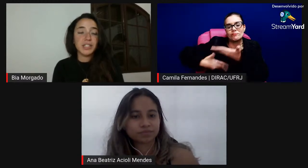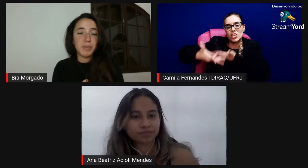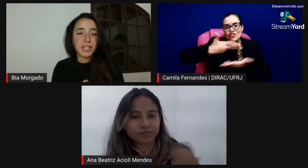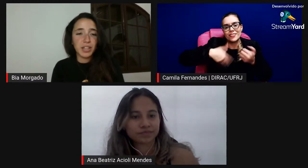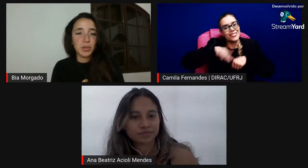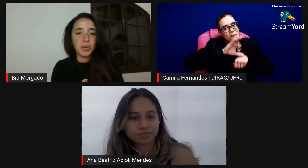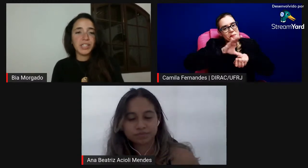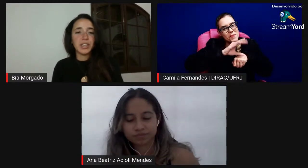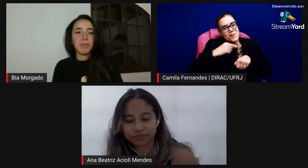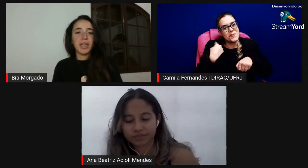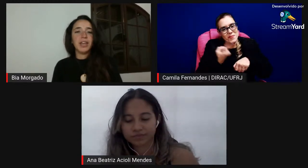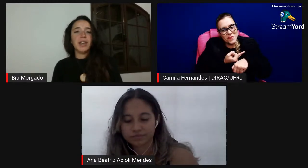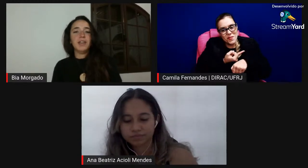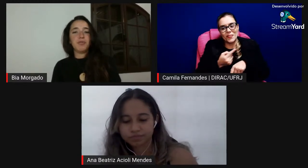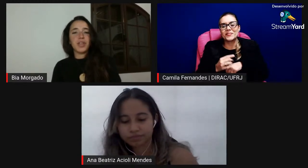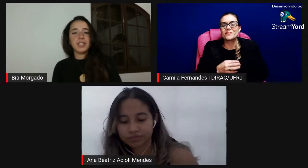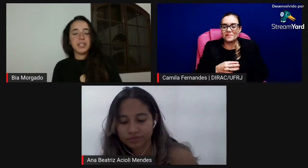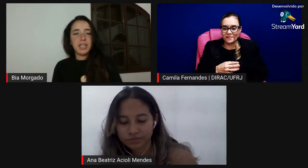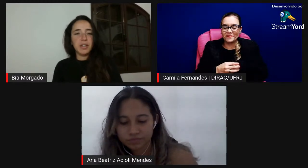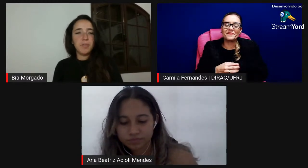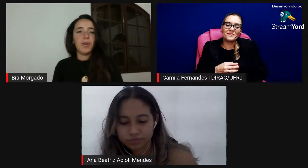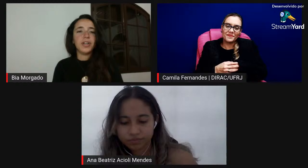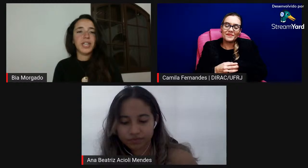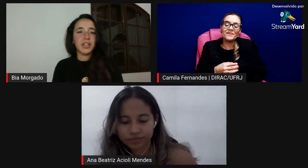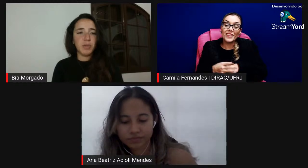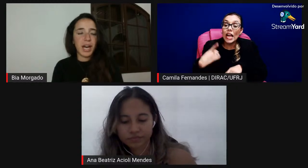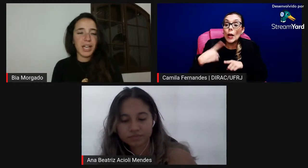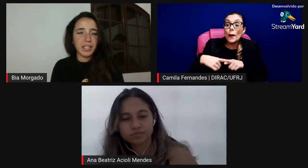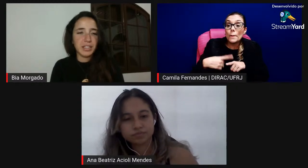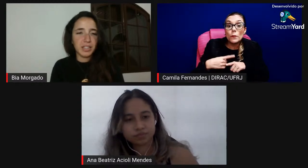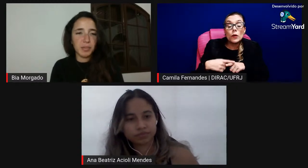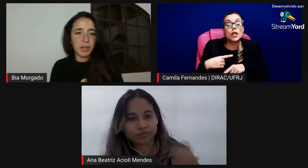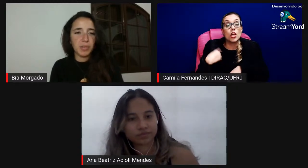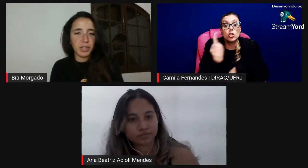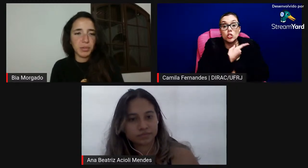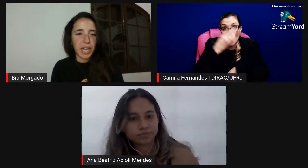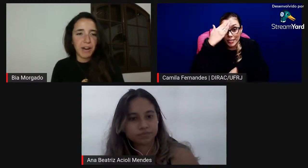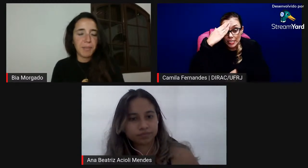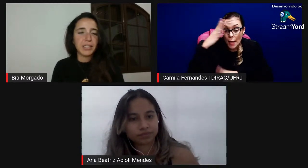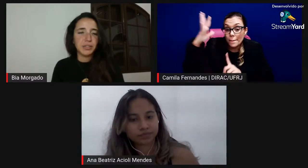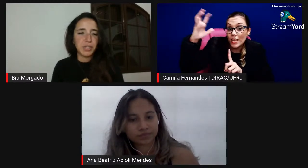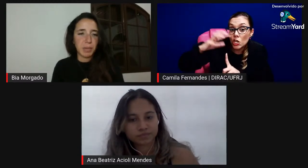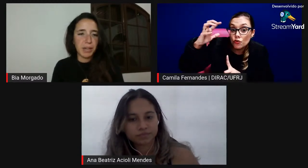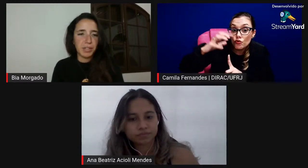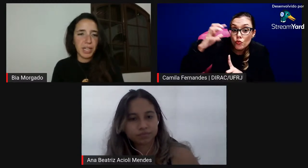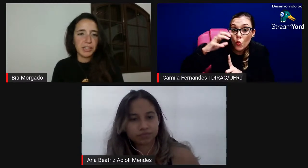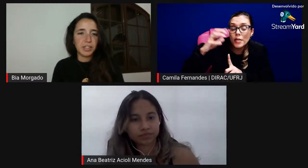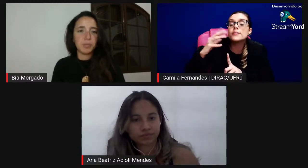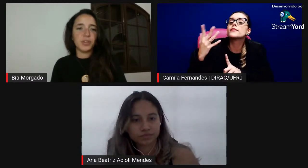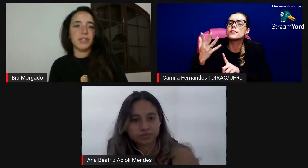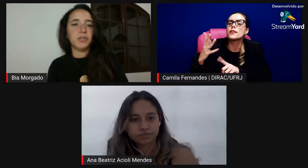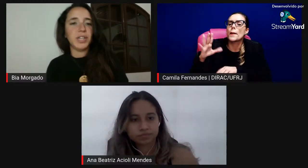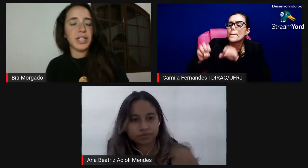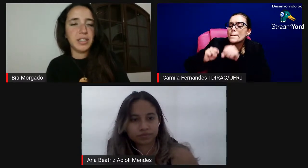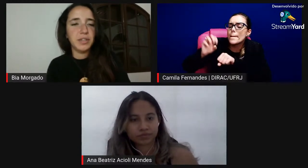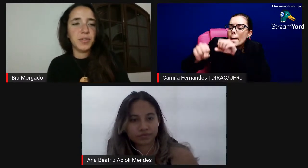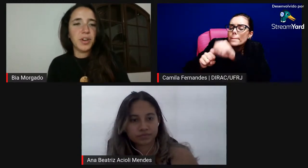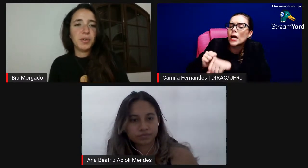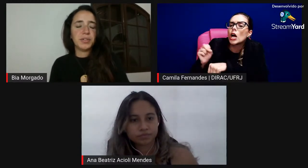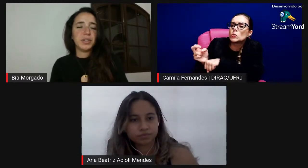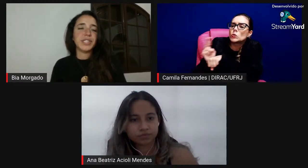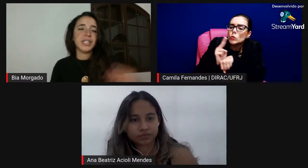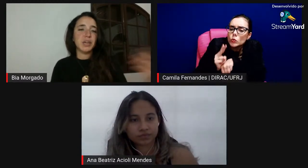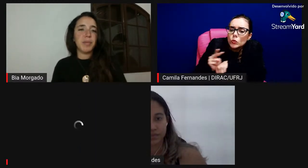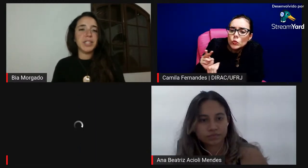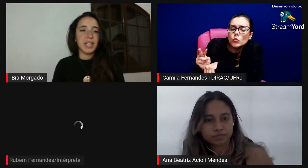quanto que esses mediadores também influenciam podem atuar nessa dinâmica curatorial a partir do trabalho deles né projeto educativo